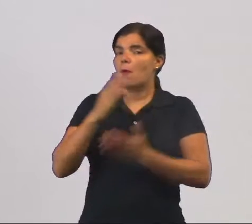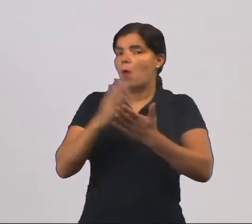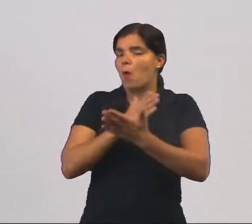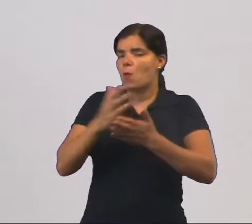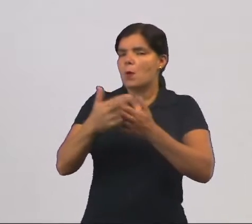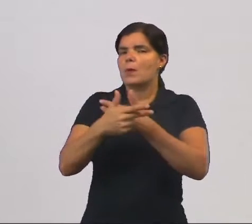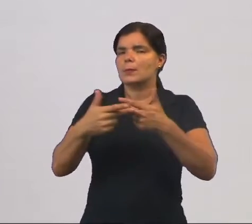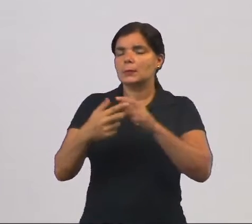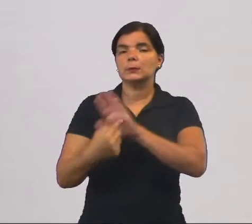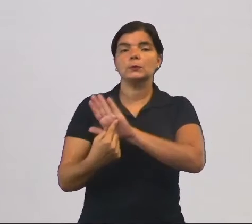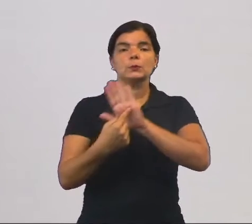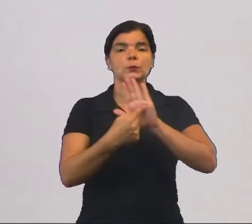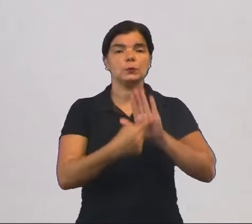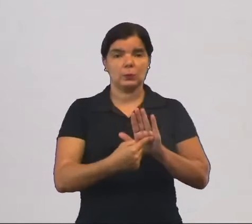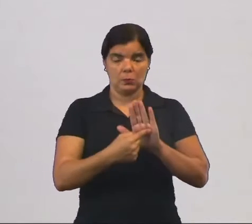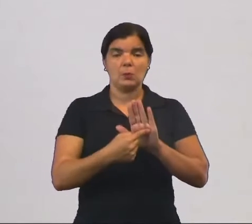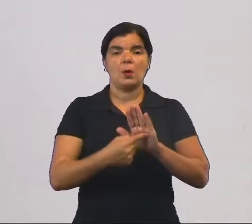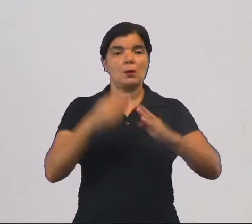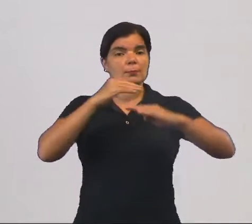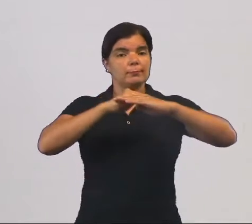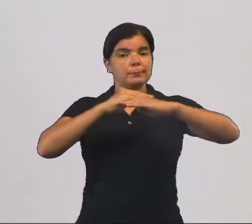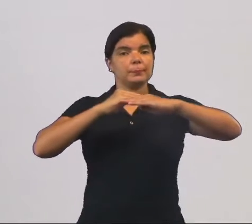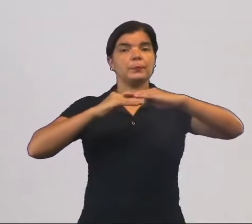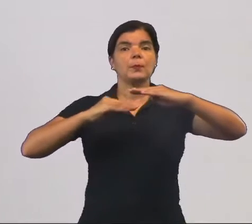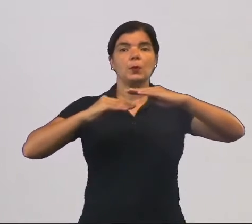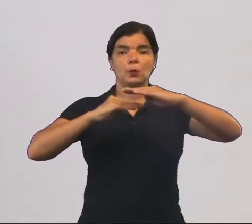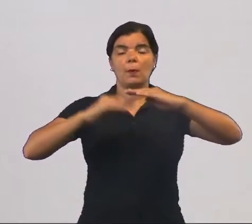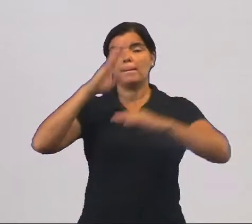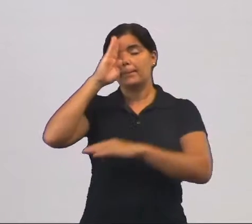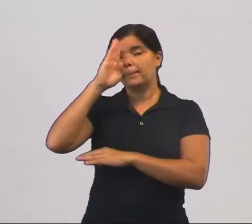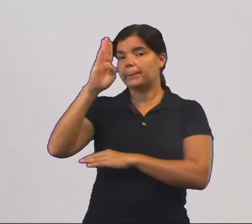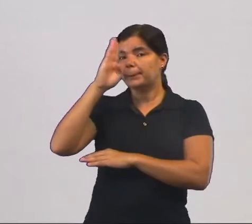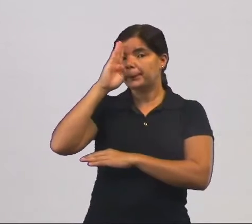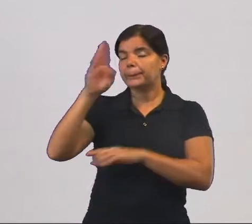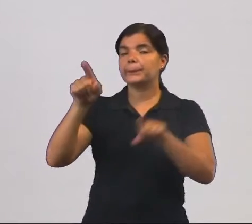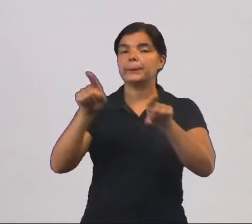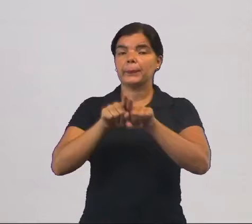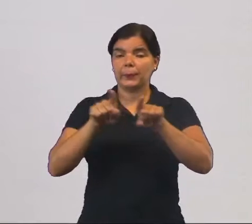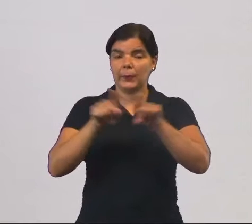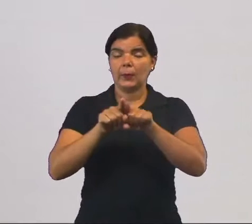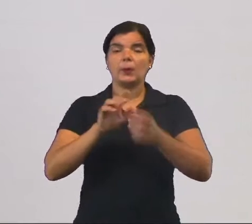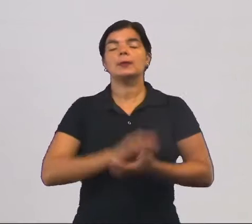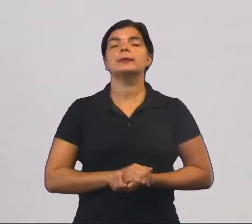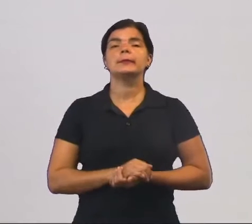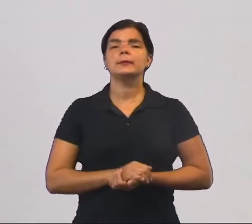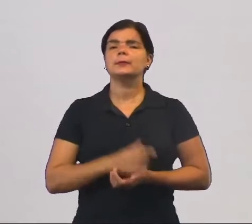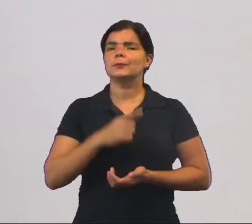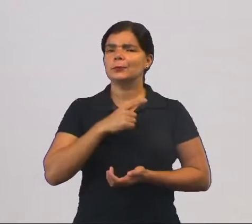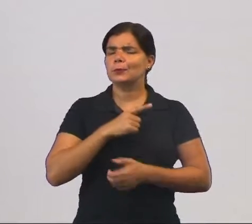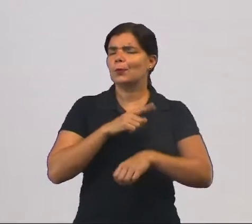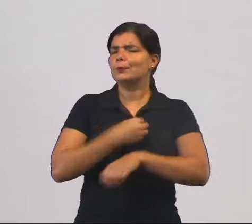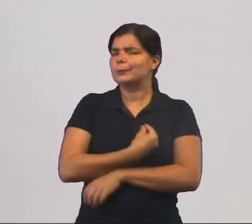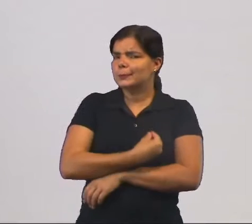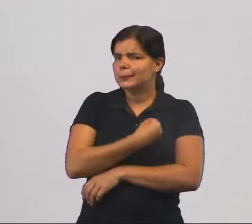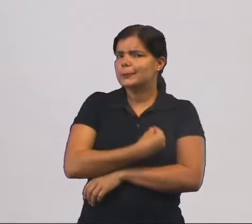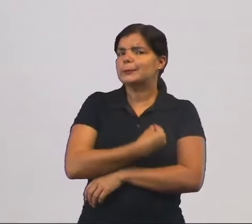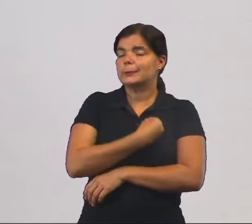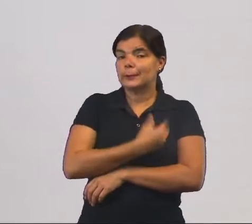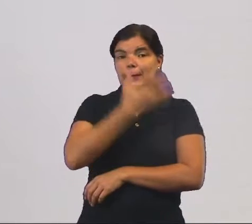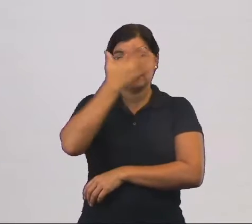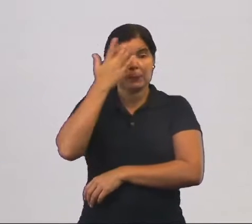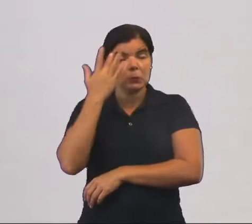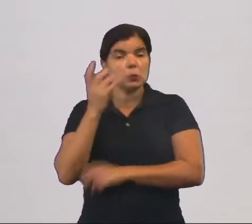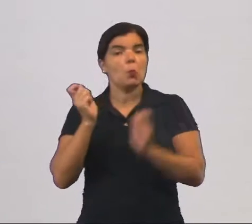algumas situações que mostram a desigualdade, principalmente da longevidade, o tempo de vida que